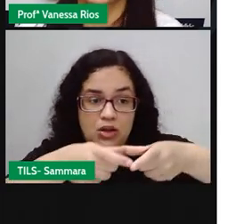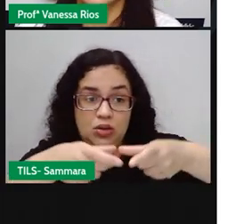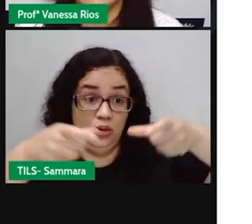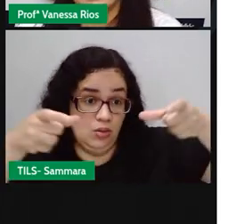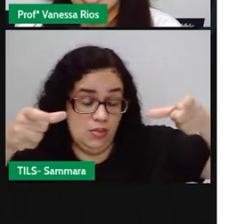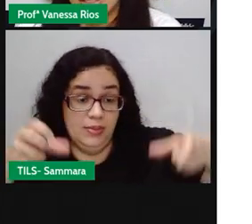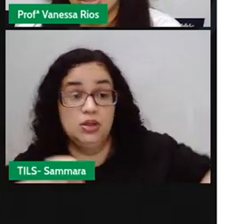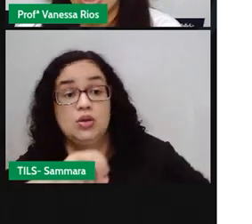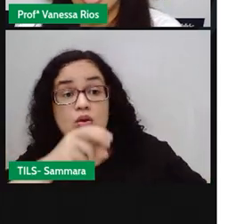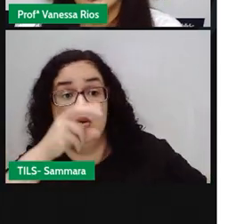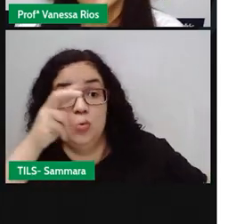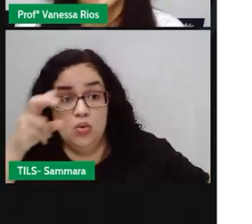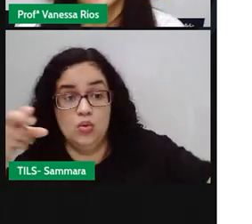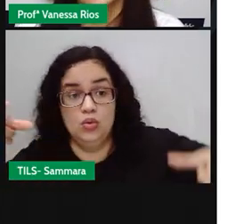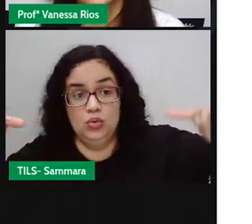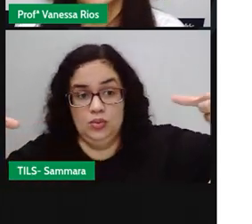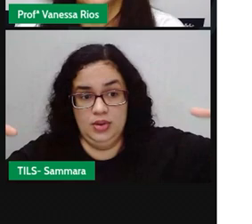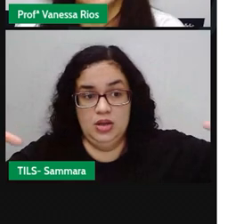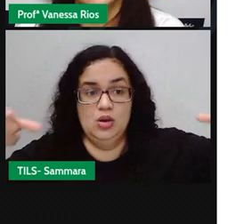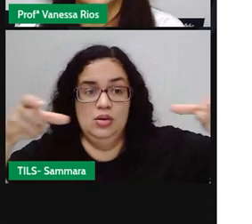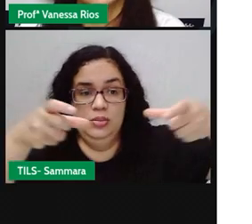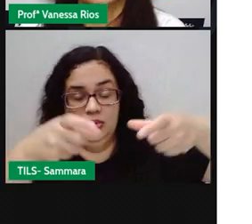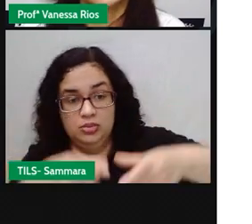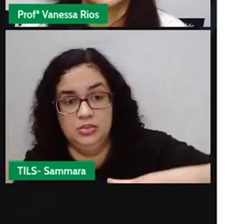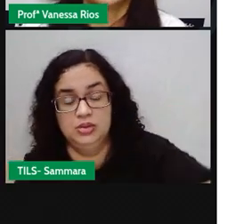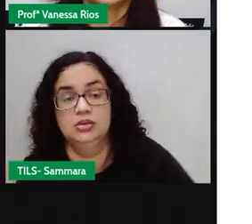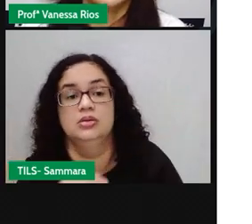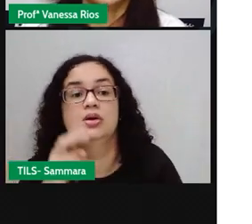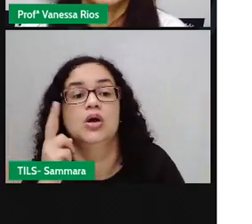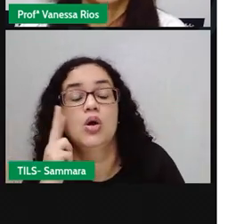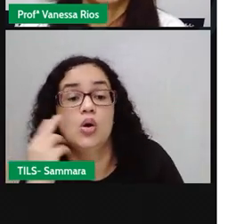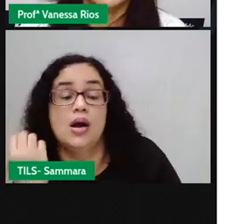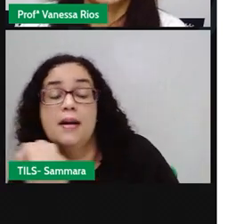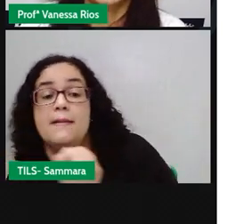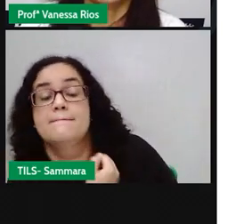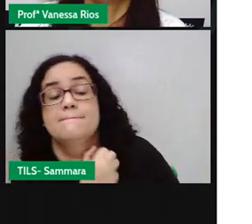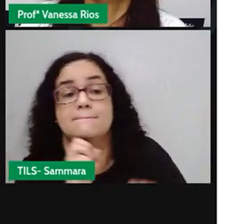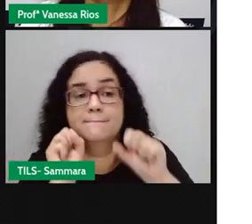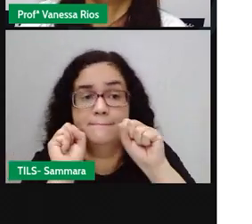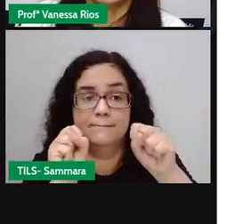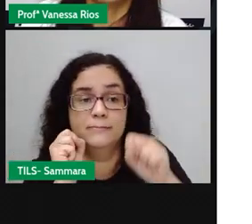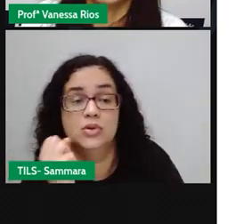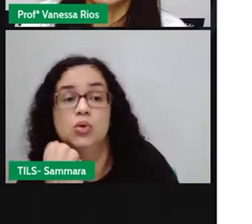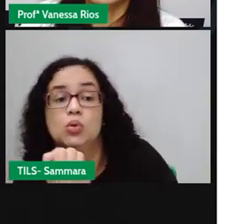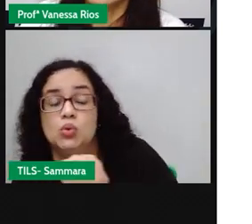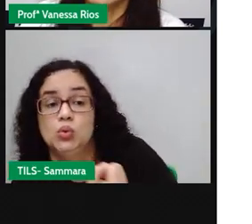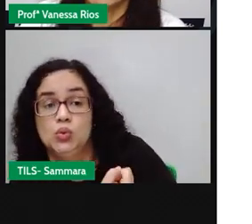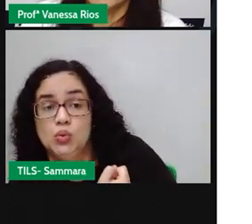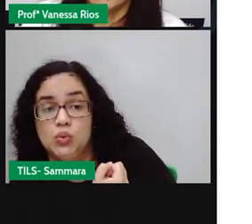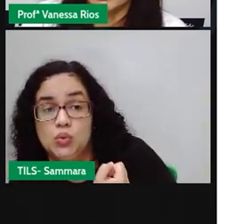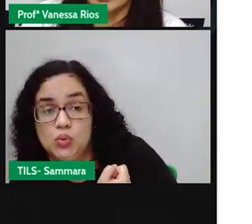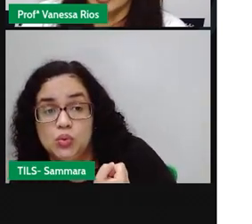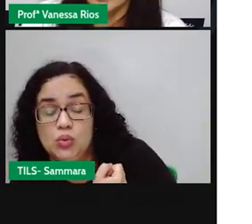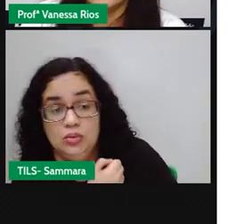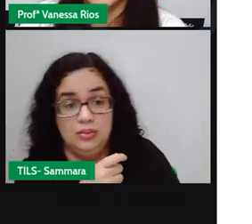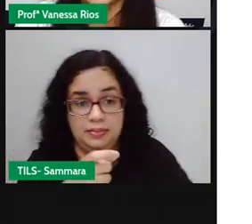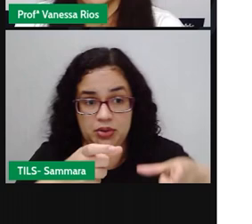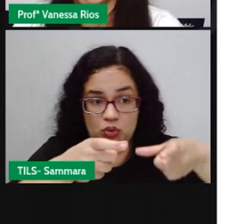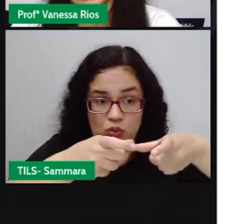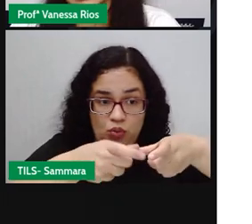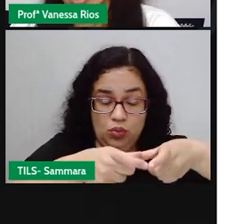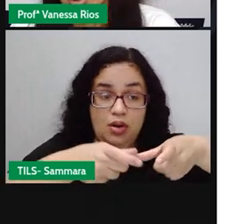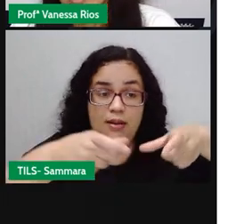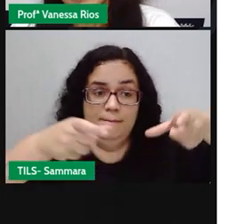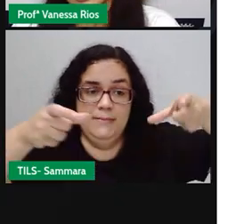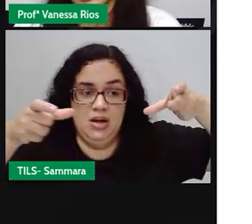ou decrescente. A gente observa aí que as sequências elas podem partir de um valor de um número menor